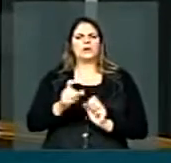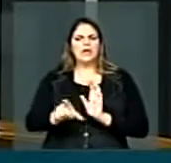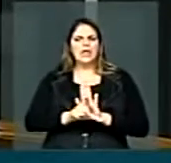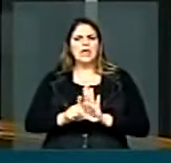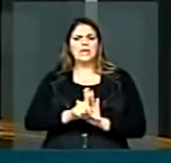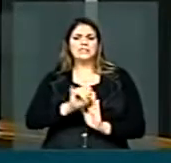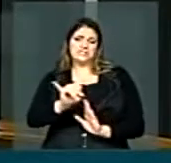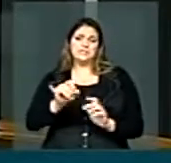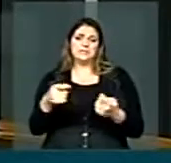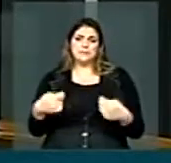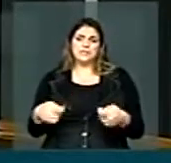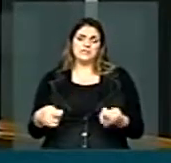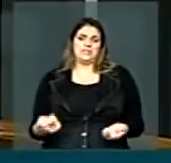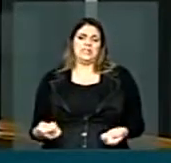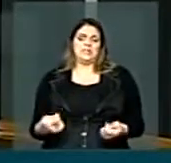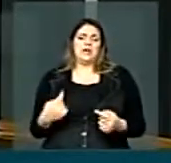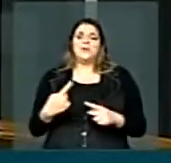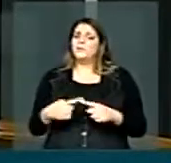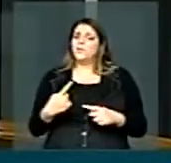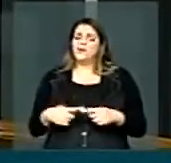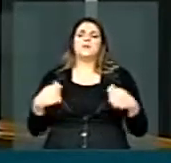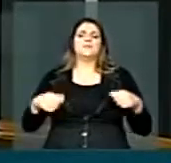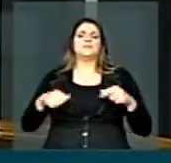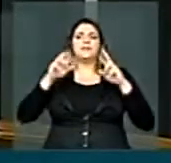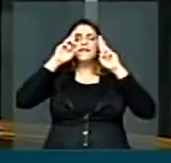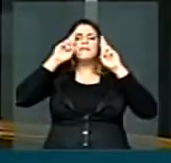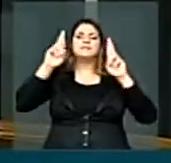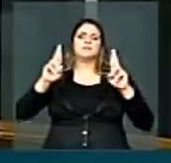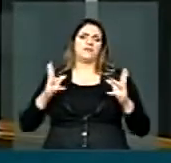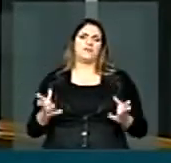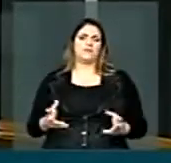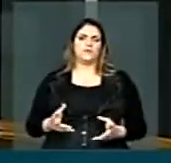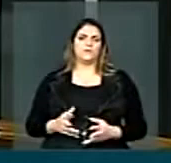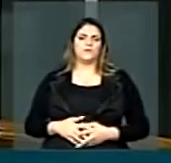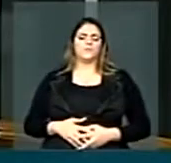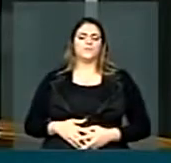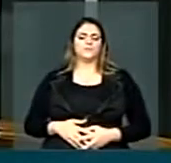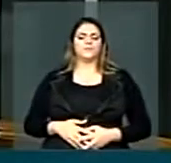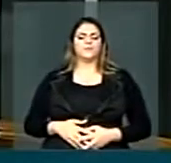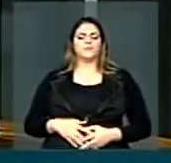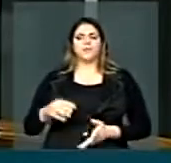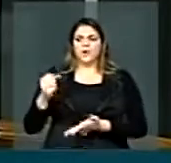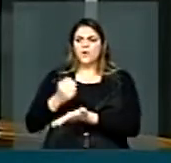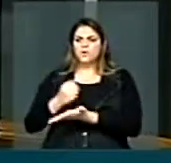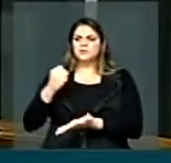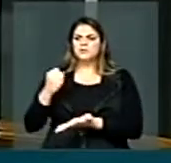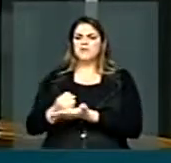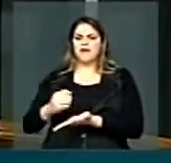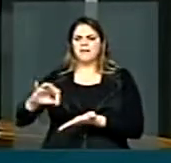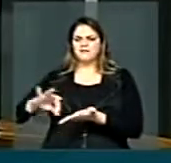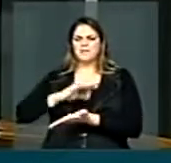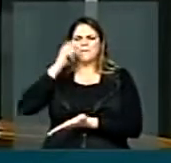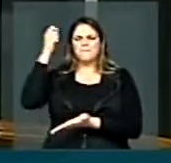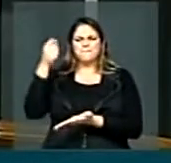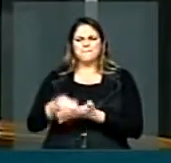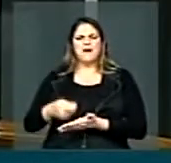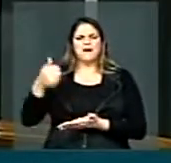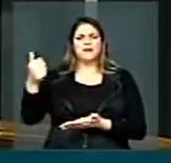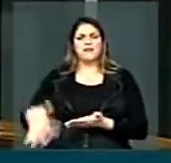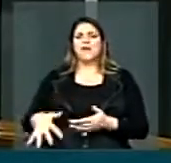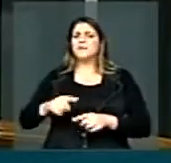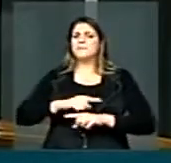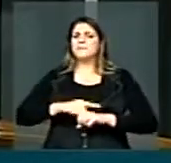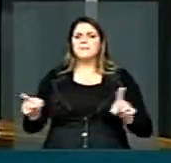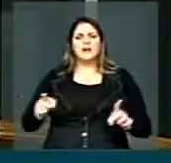que possam fazer com que sejam cumpridos esses contratos. Se faz o contrato, a pessoa paga, mas